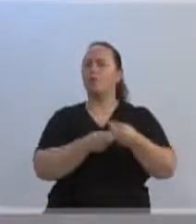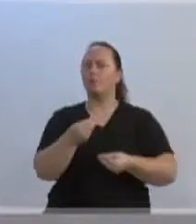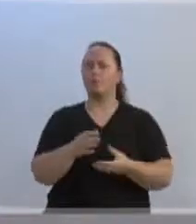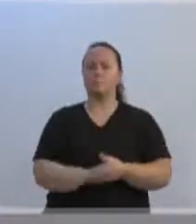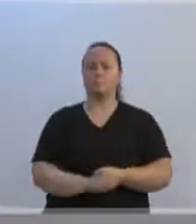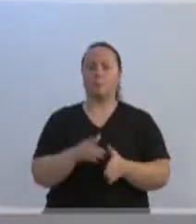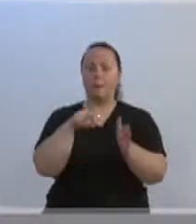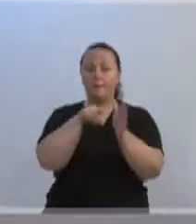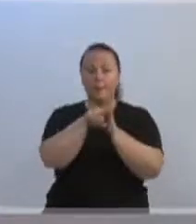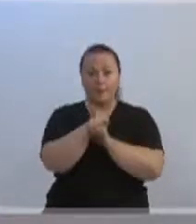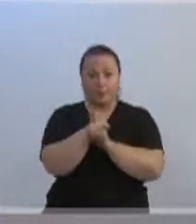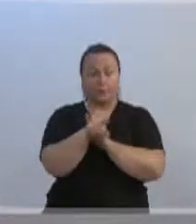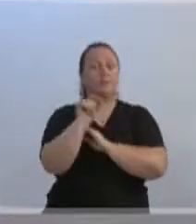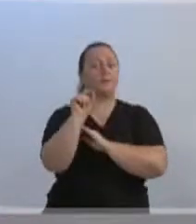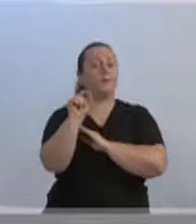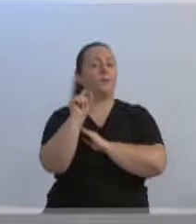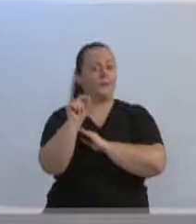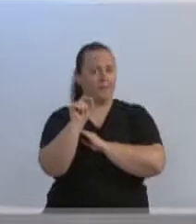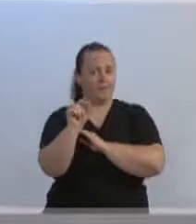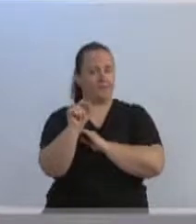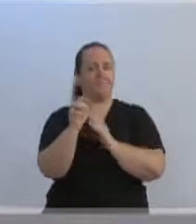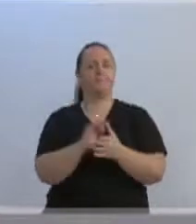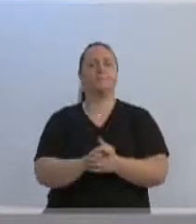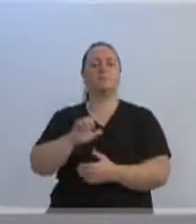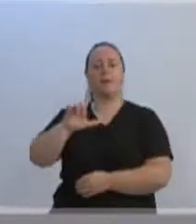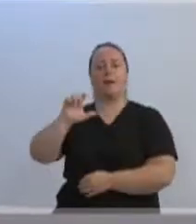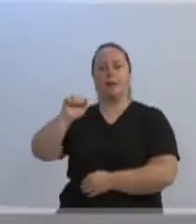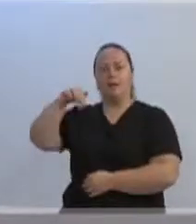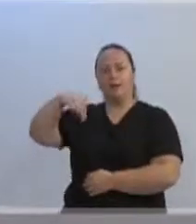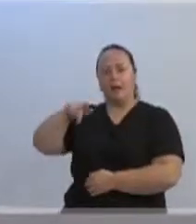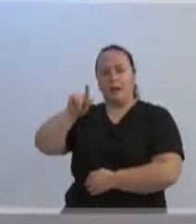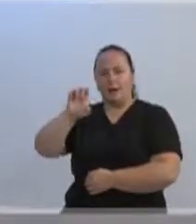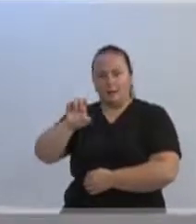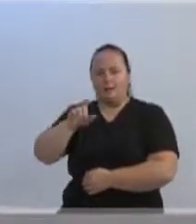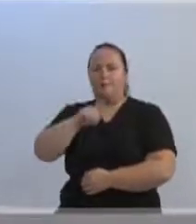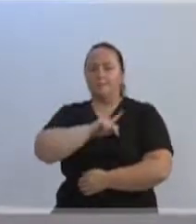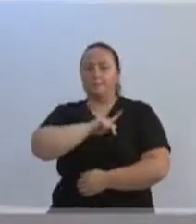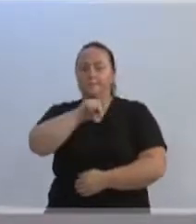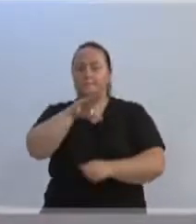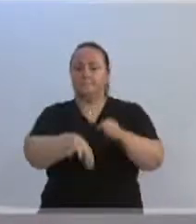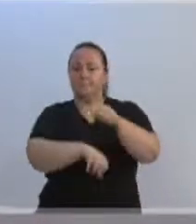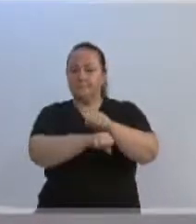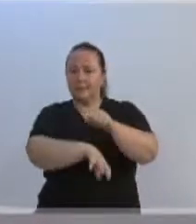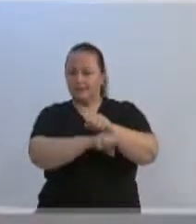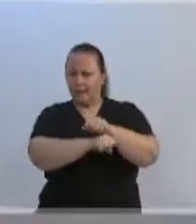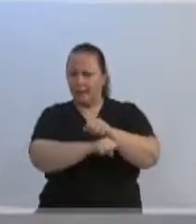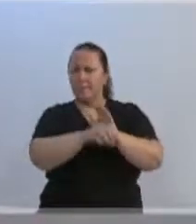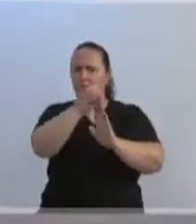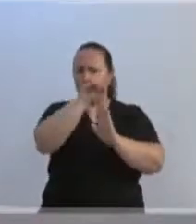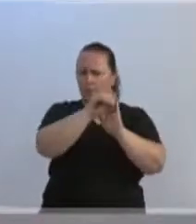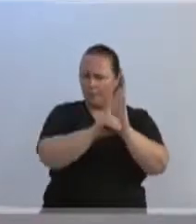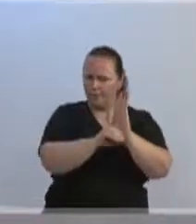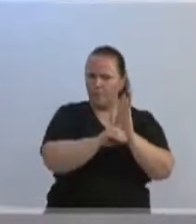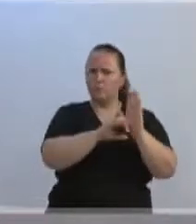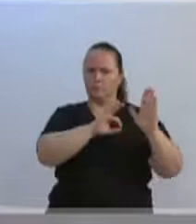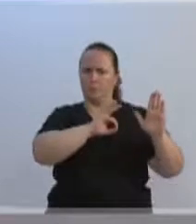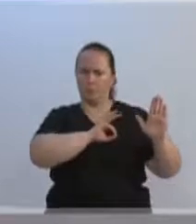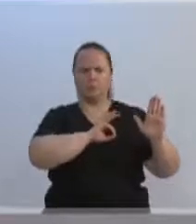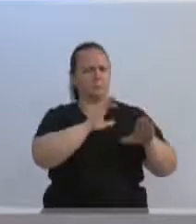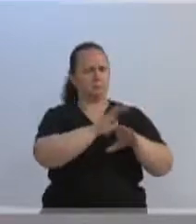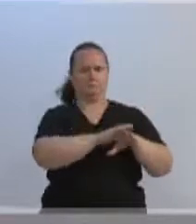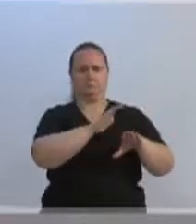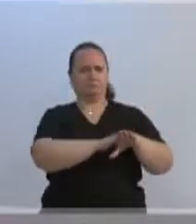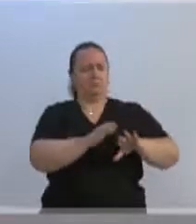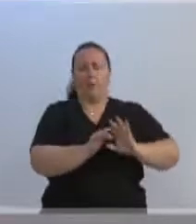entendido eu quero saber o que foi feito pelo link pelo presidente do seterb ofício para a polícia qualquer um faz